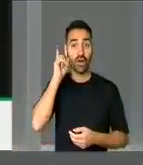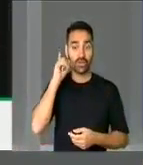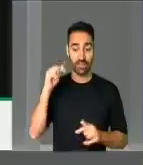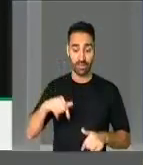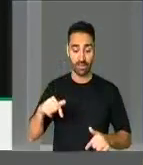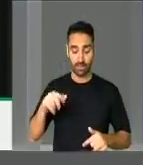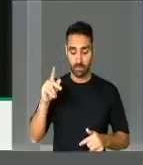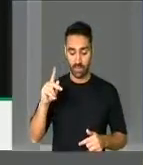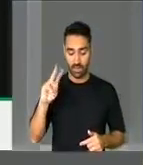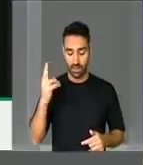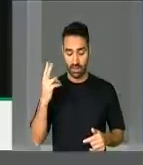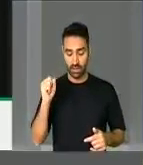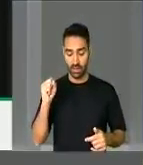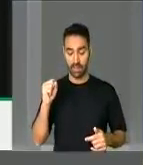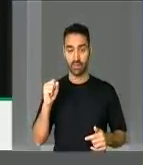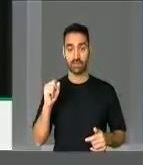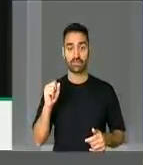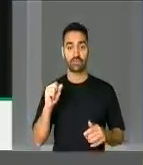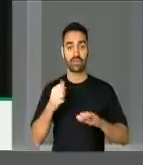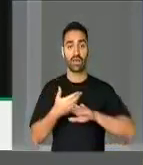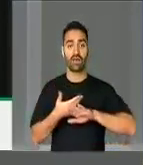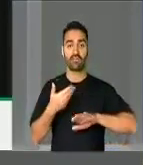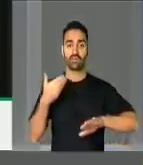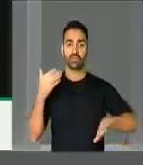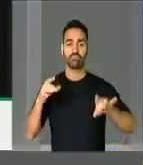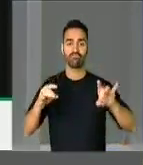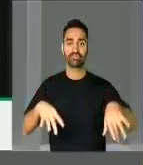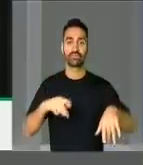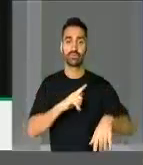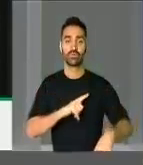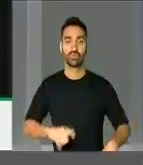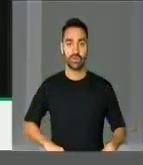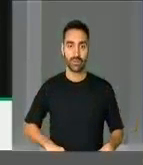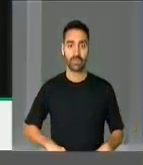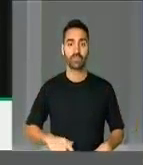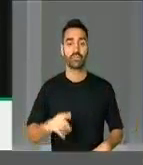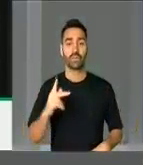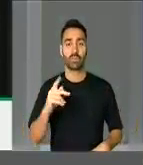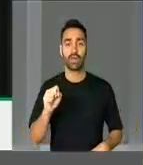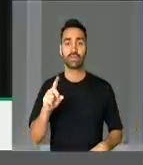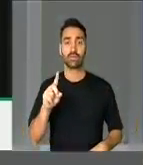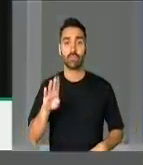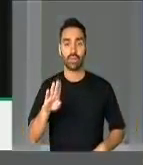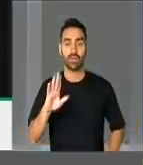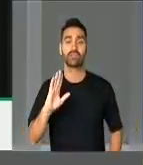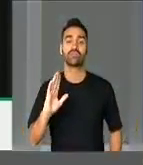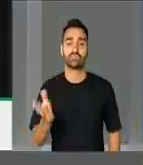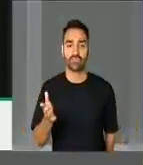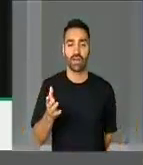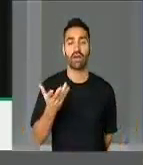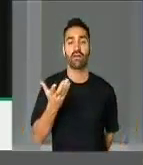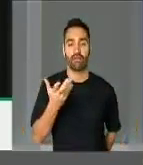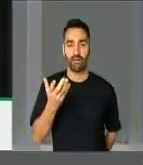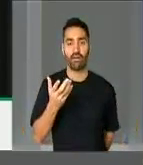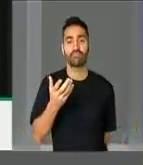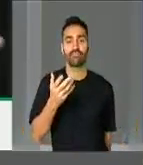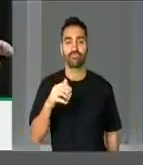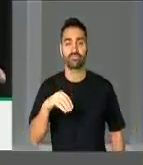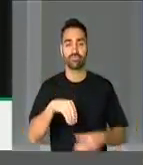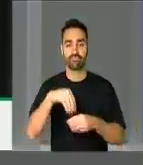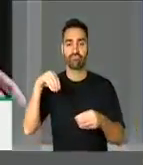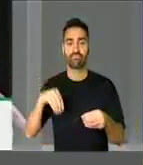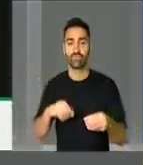casa o PHS se afasta do governo, tem uma parcela do PSDB que já discute também se afastar do